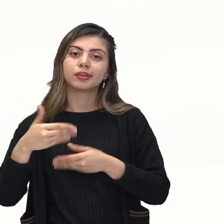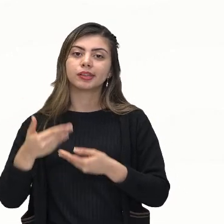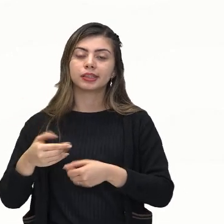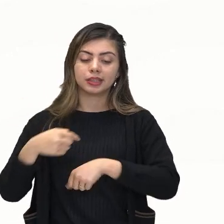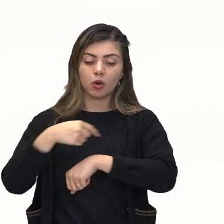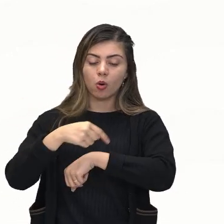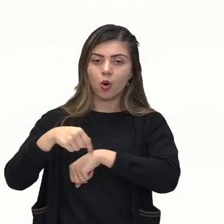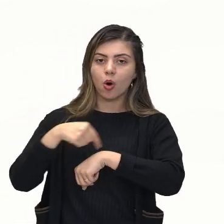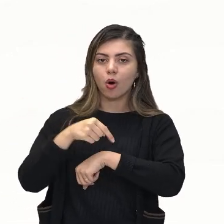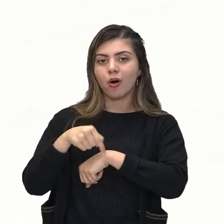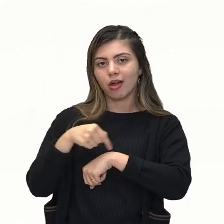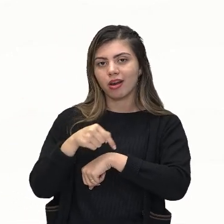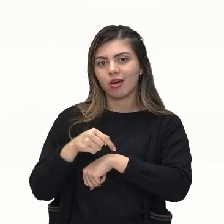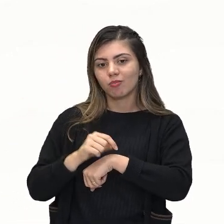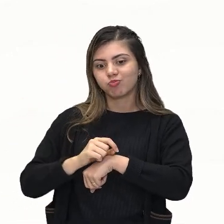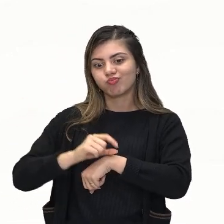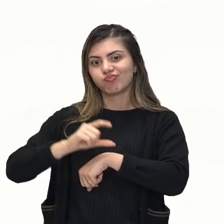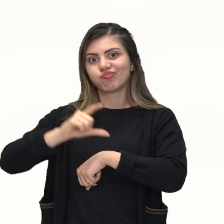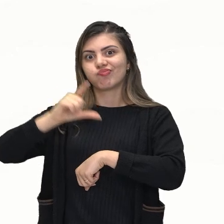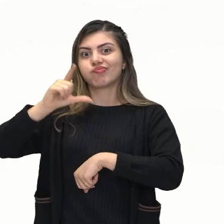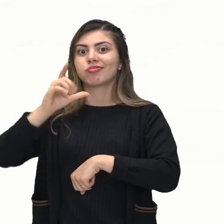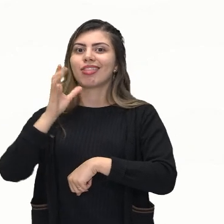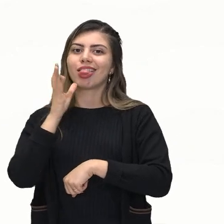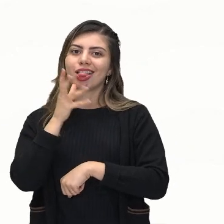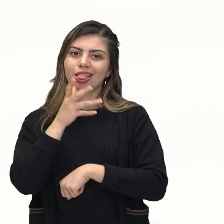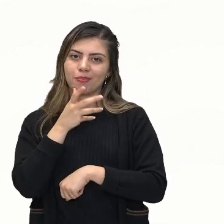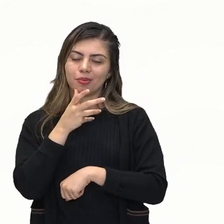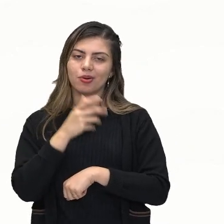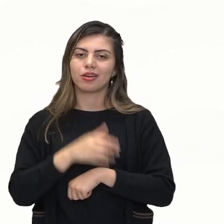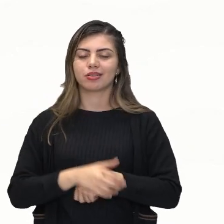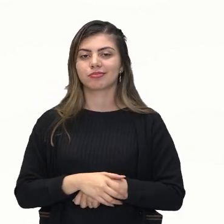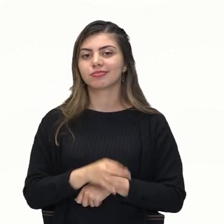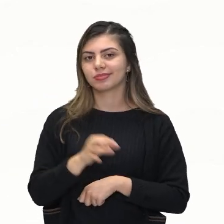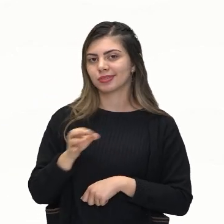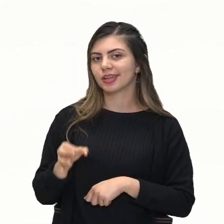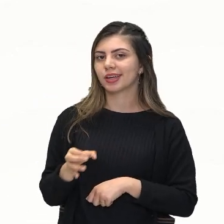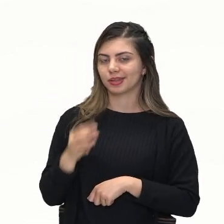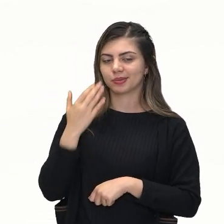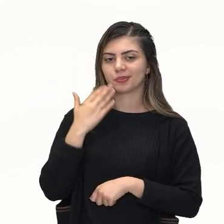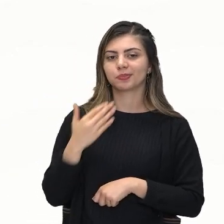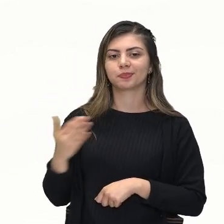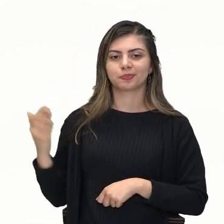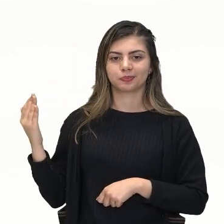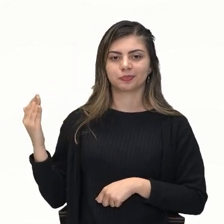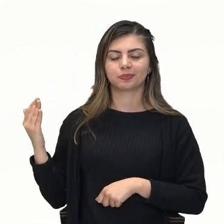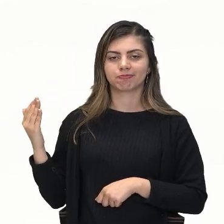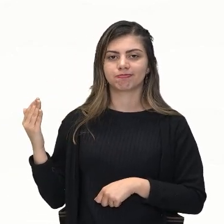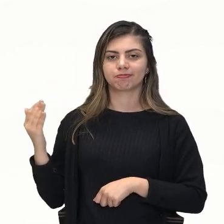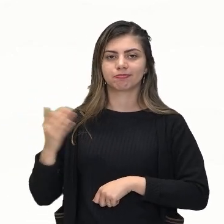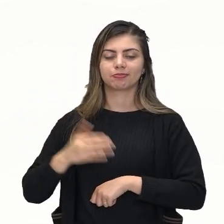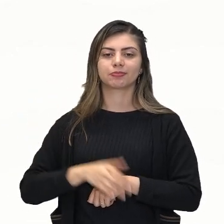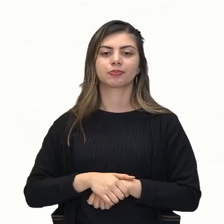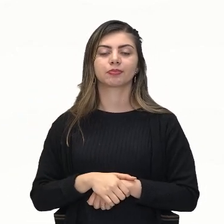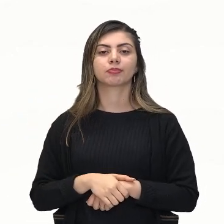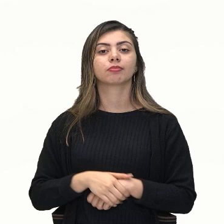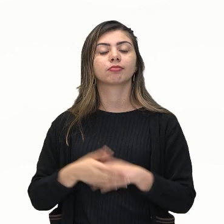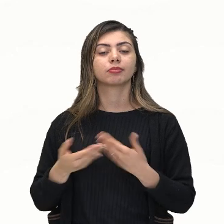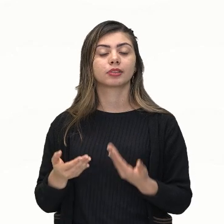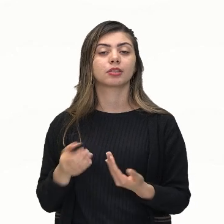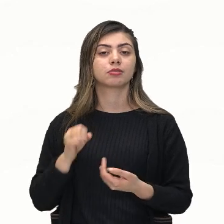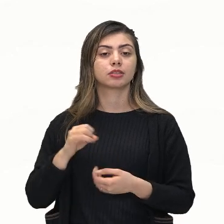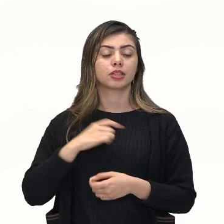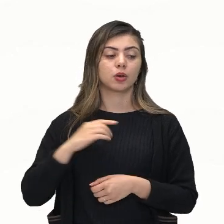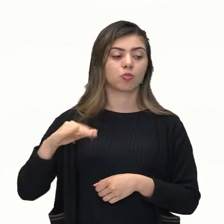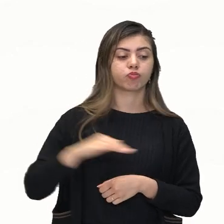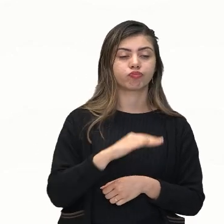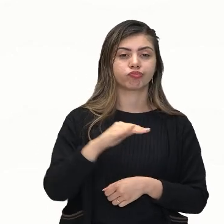demorar mais. Tá? Então, o meu tempo será maior, certo? Eu indo a 90 km